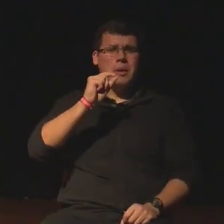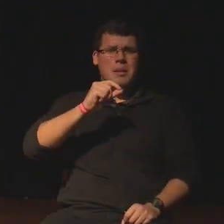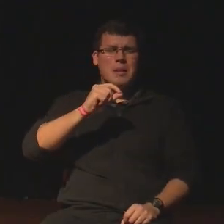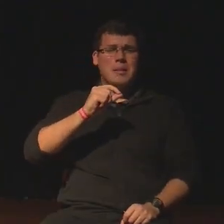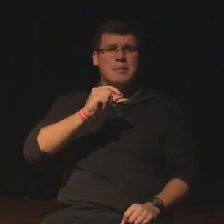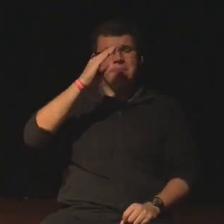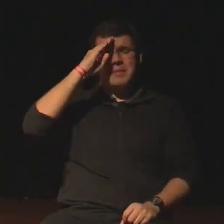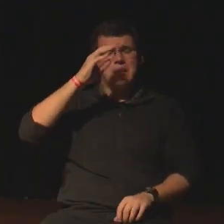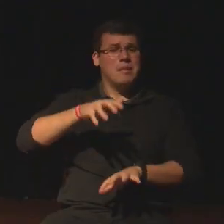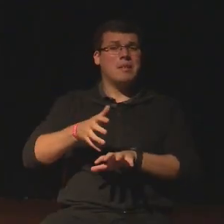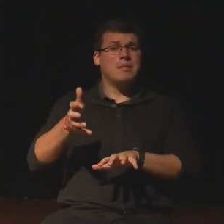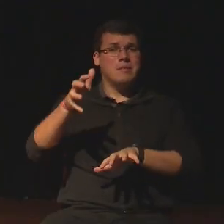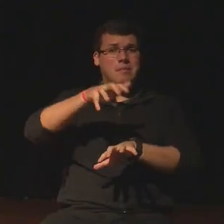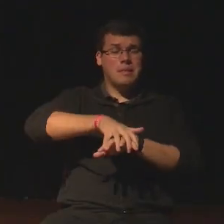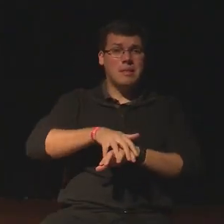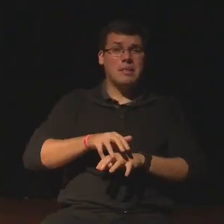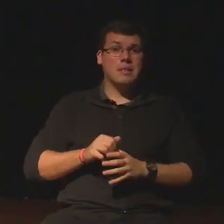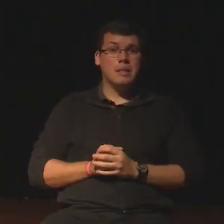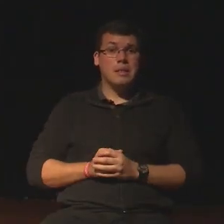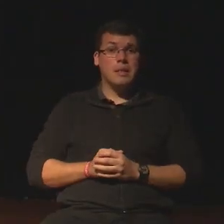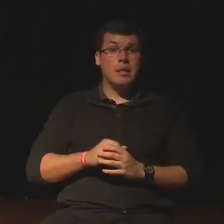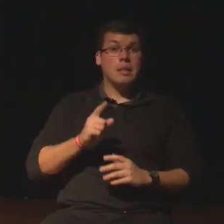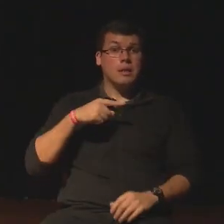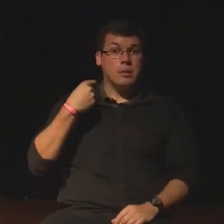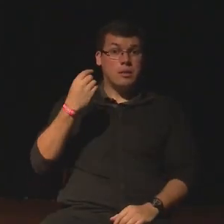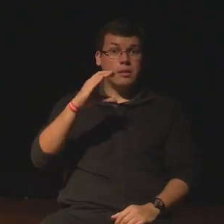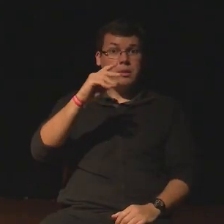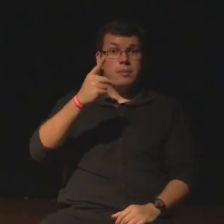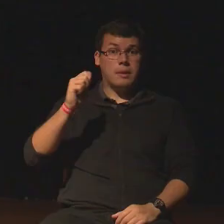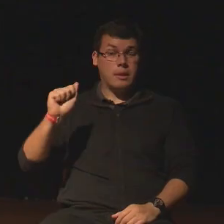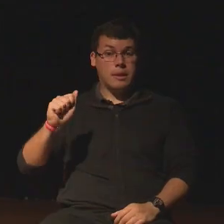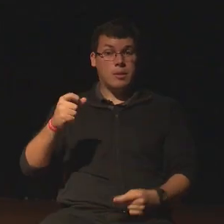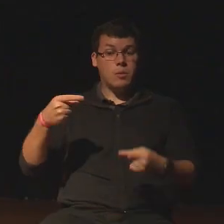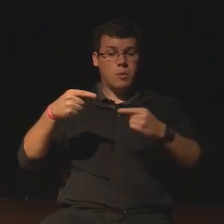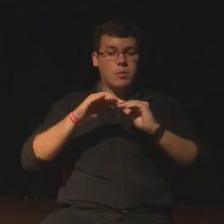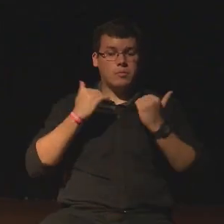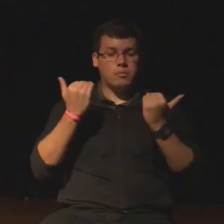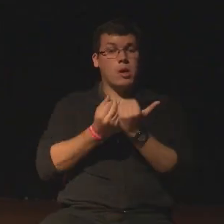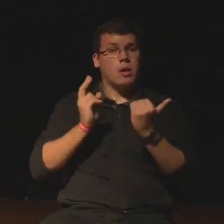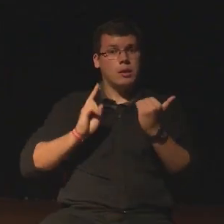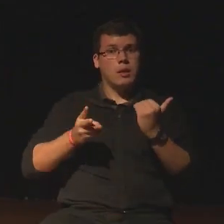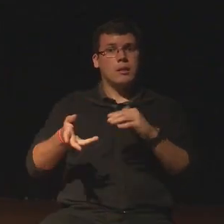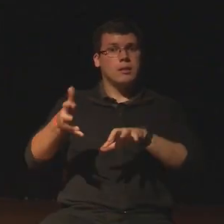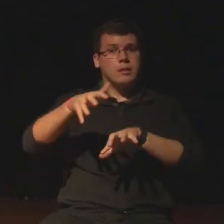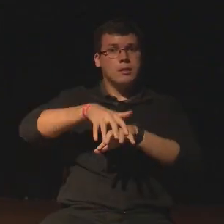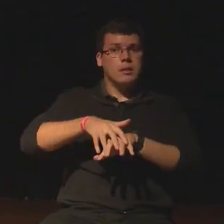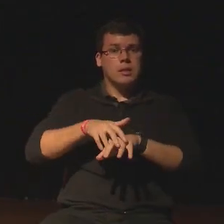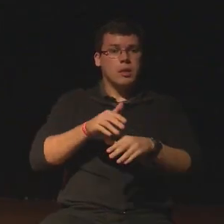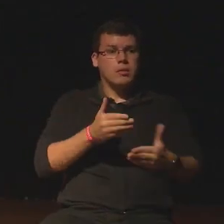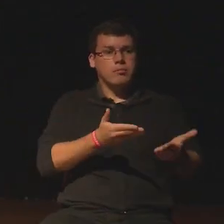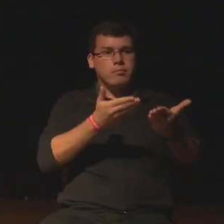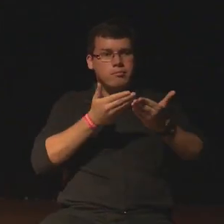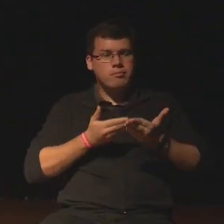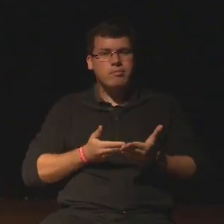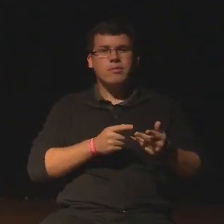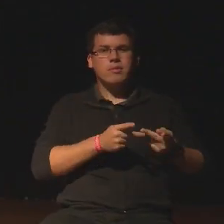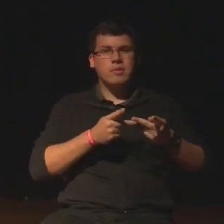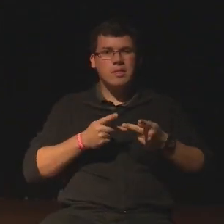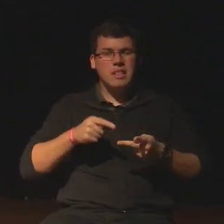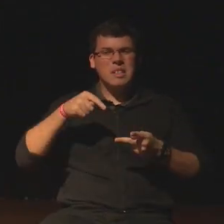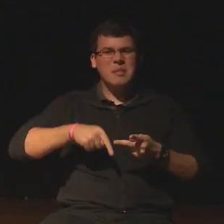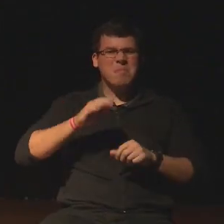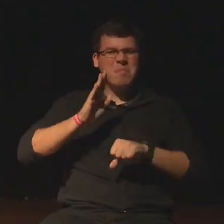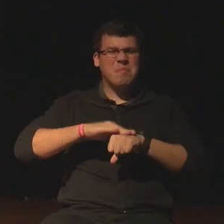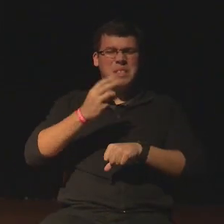Nós recebemos na CPA, que é a nossa Comissão Permanente de Acessibilidade, é um colegiado que tem há 30 anos na cidade de São